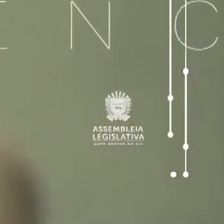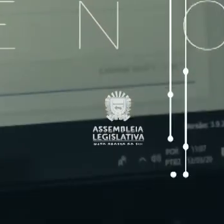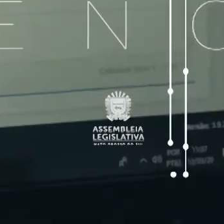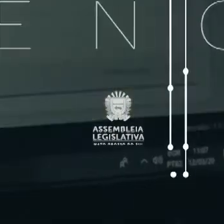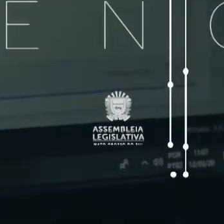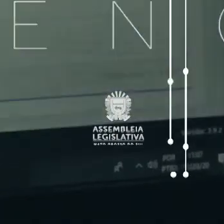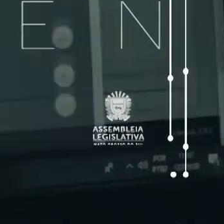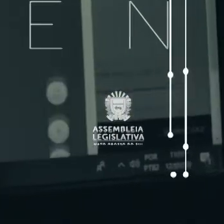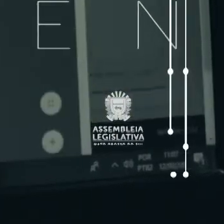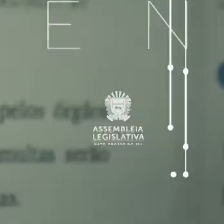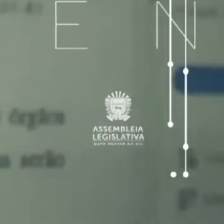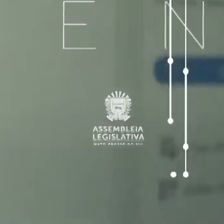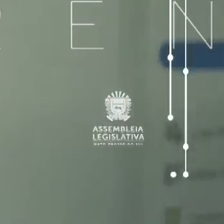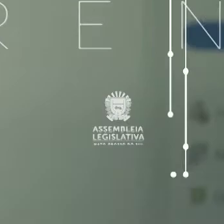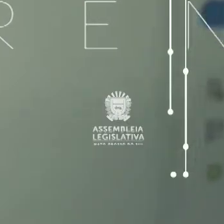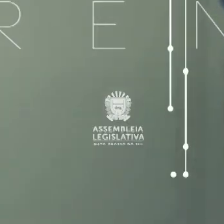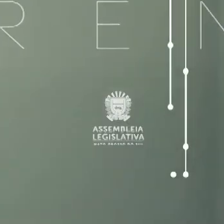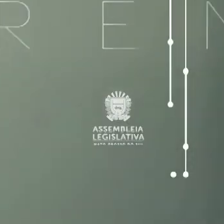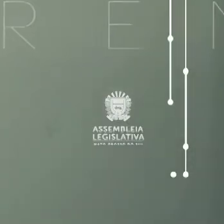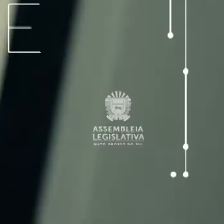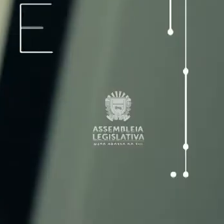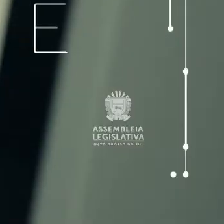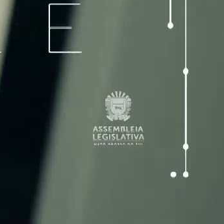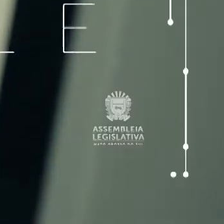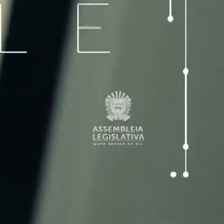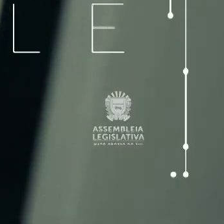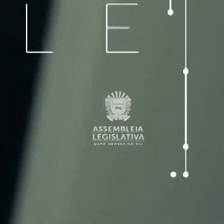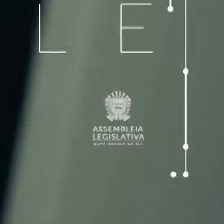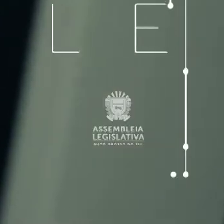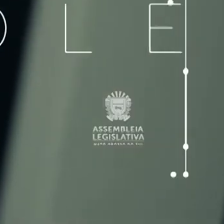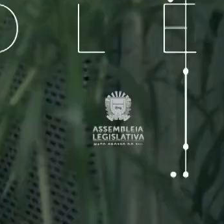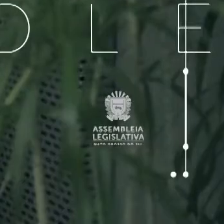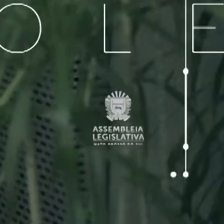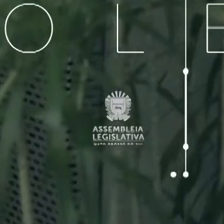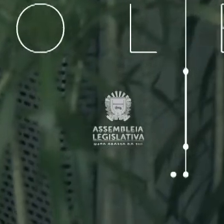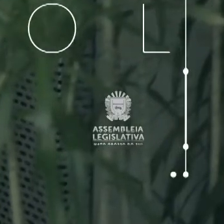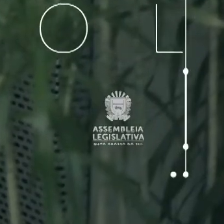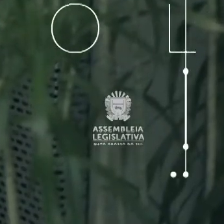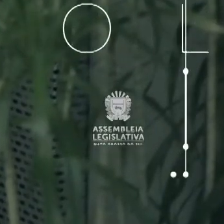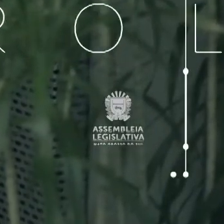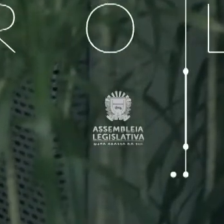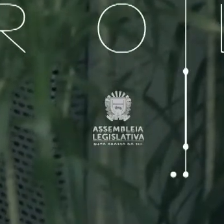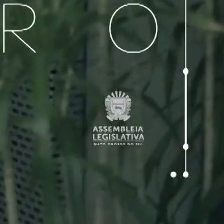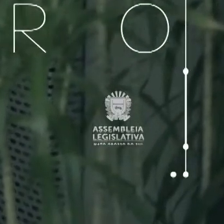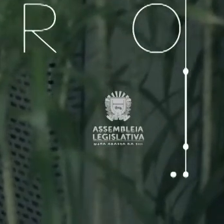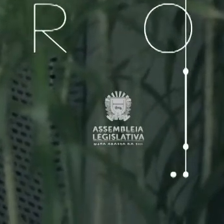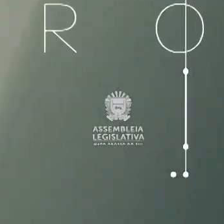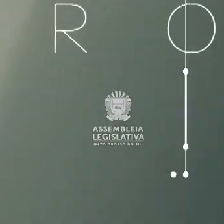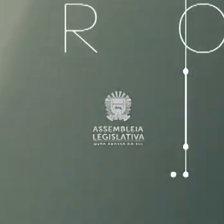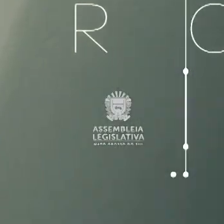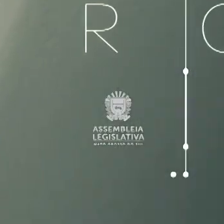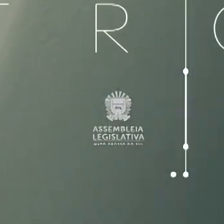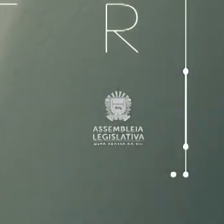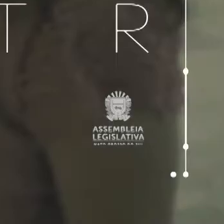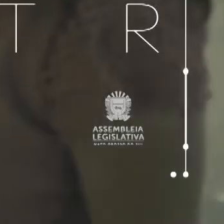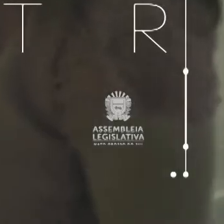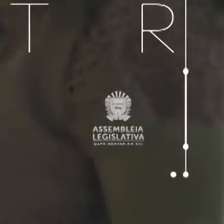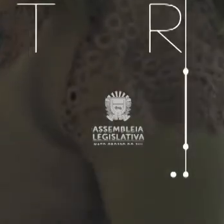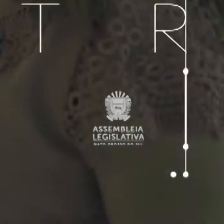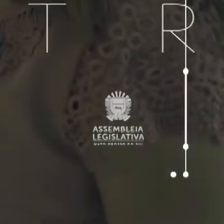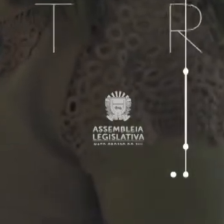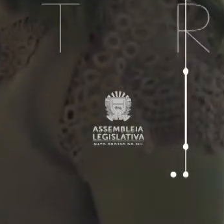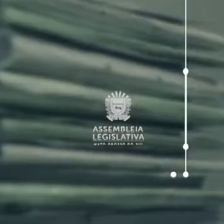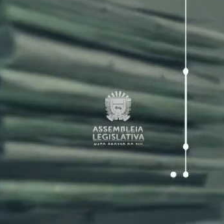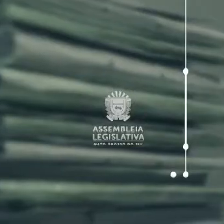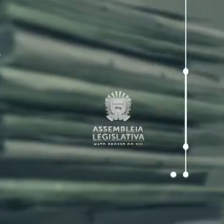internet garantiram o 4º lugar em transparência no país. Os novos totens de ponto eletrônico trouxeram mais confiança e controle na gestão